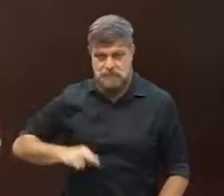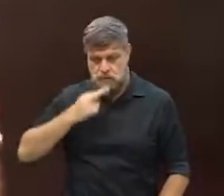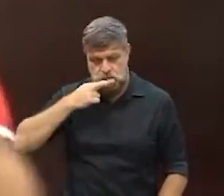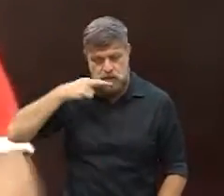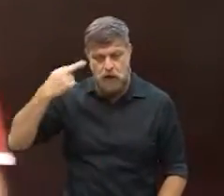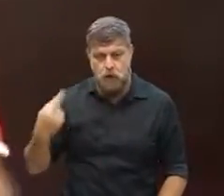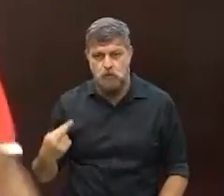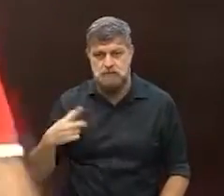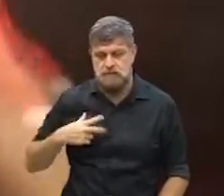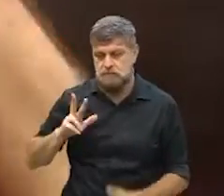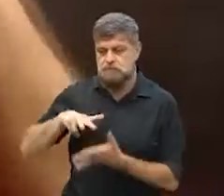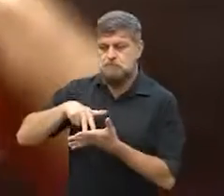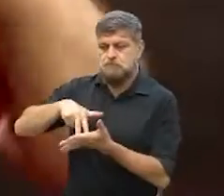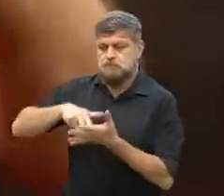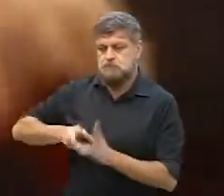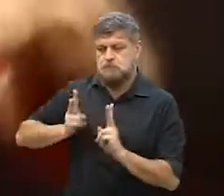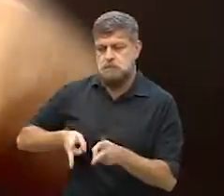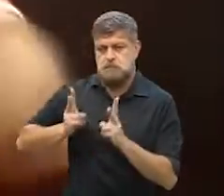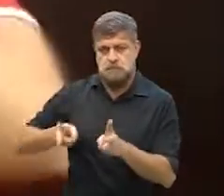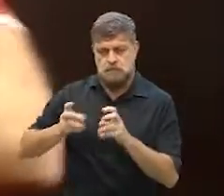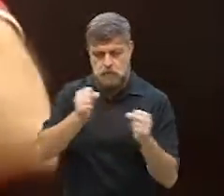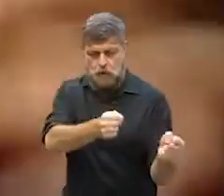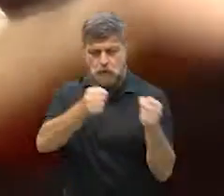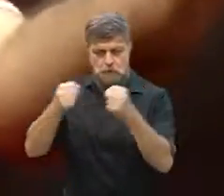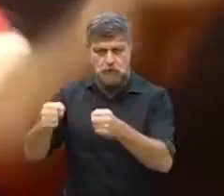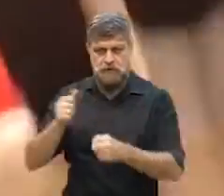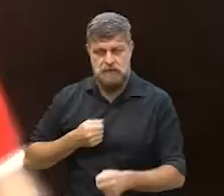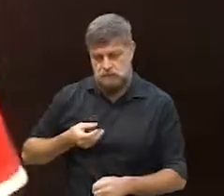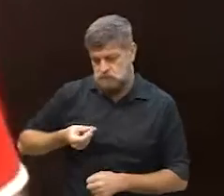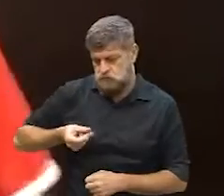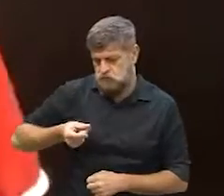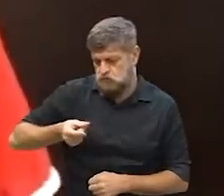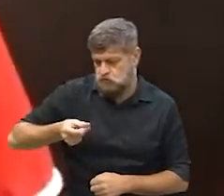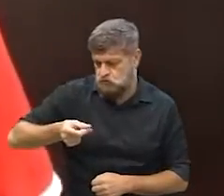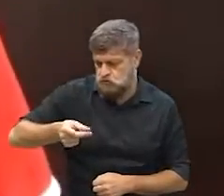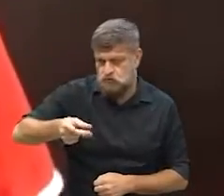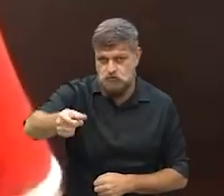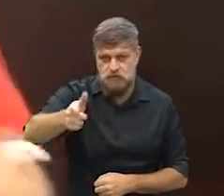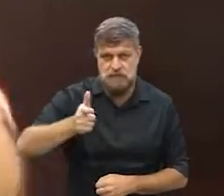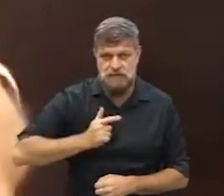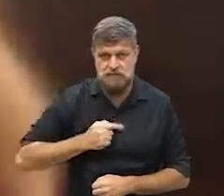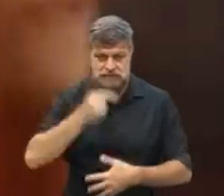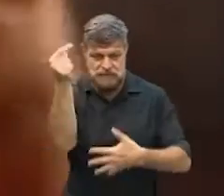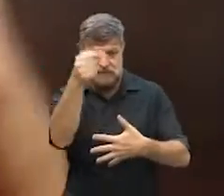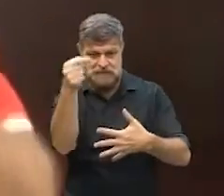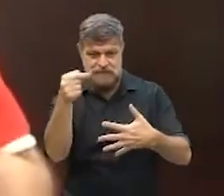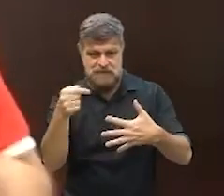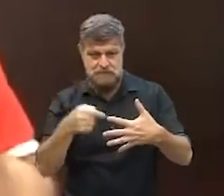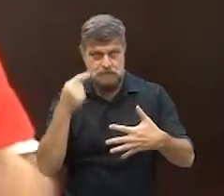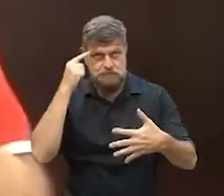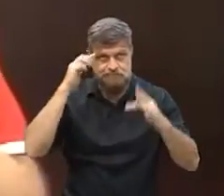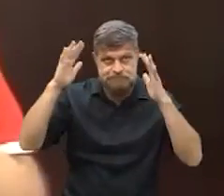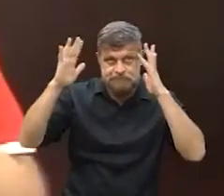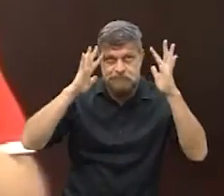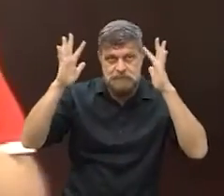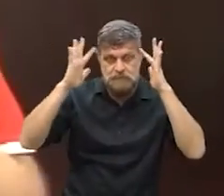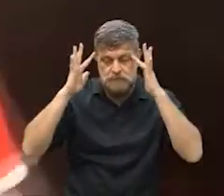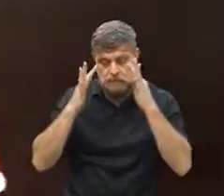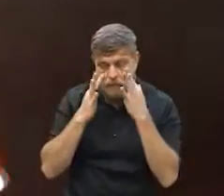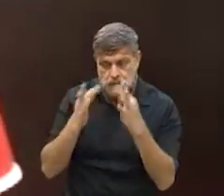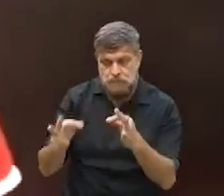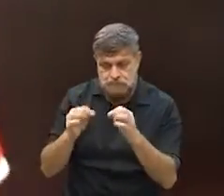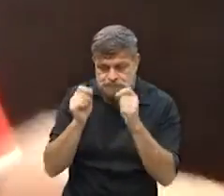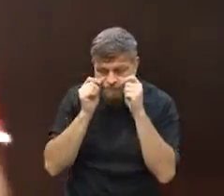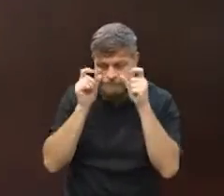de permanecer mais ainda no poder, se perpetuar no poder praticamente infinitamente, são alguns tópicos que me vêm à mente, me chamam